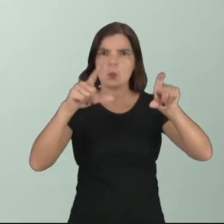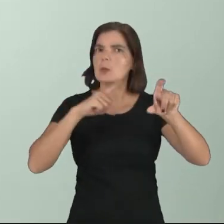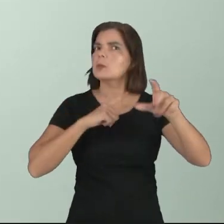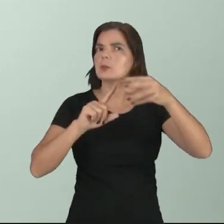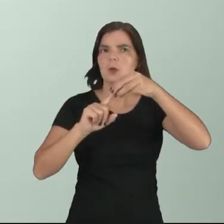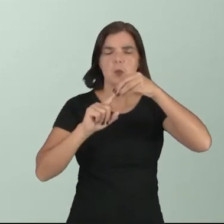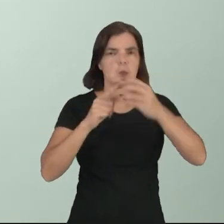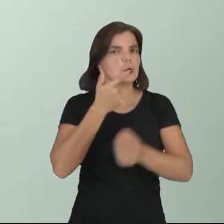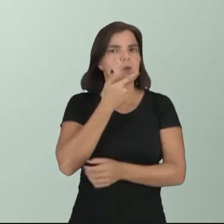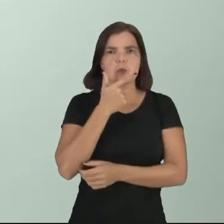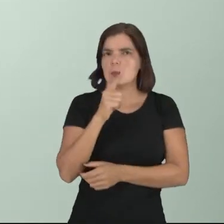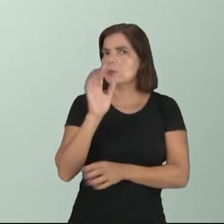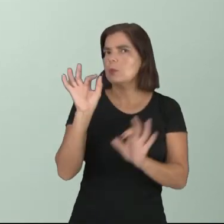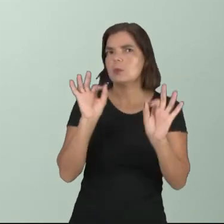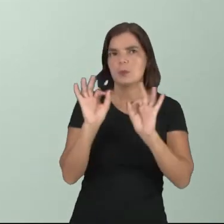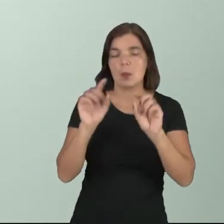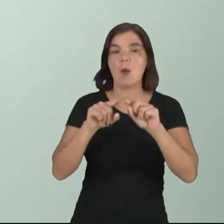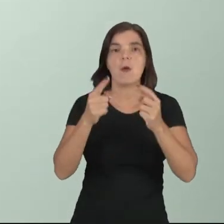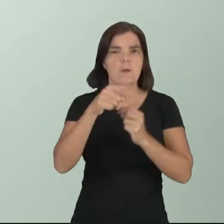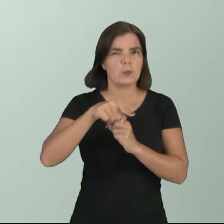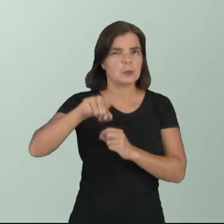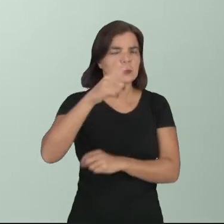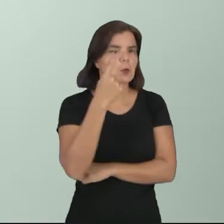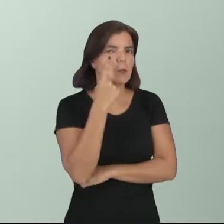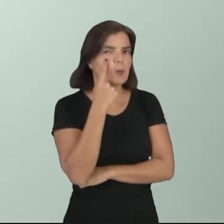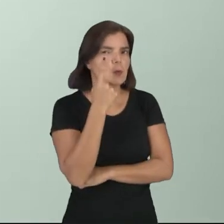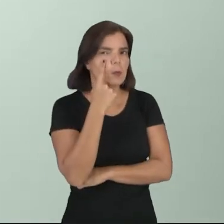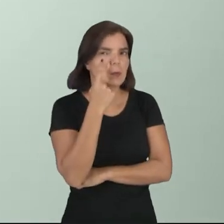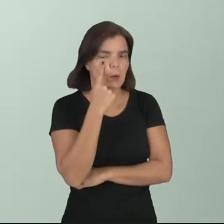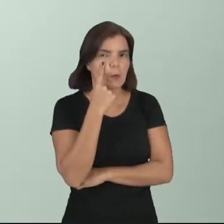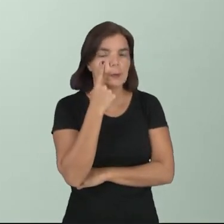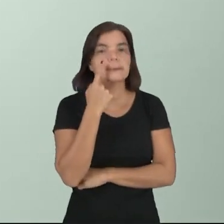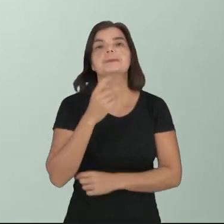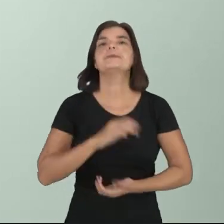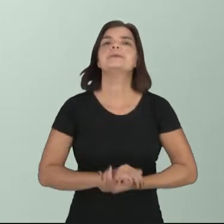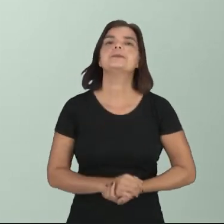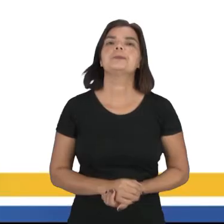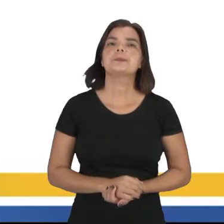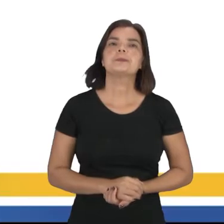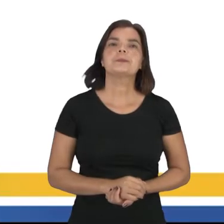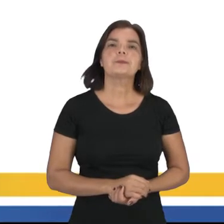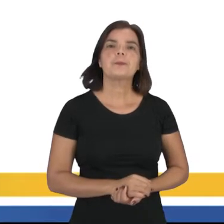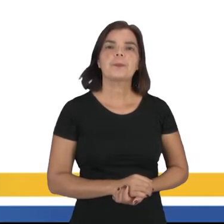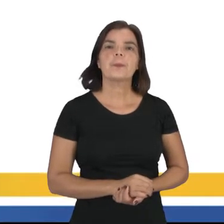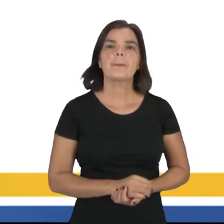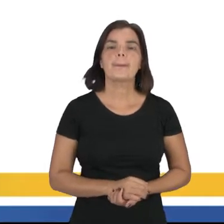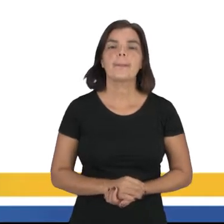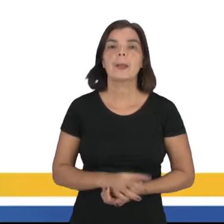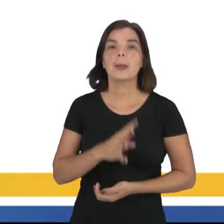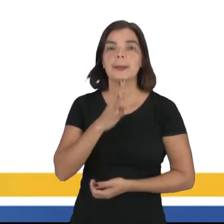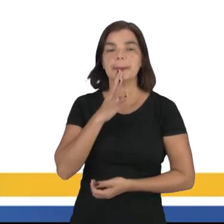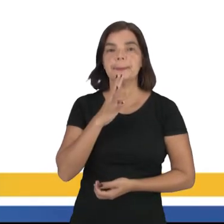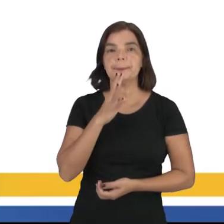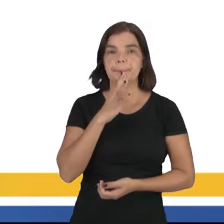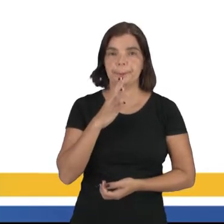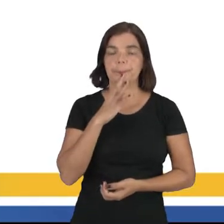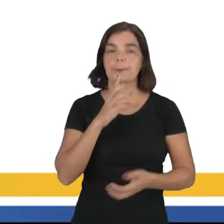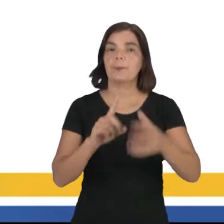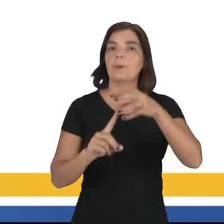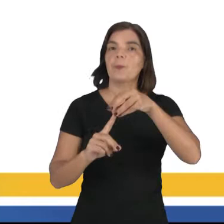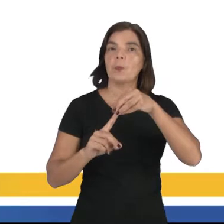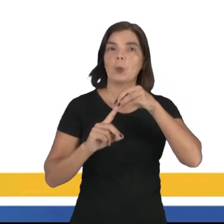com o objetivo de divertir o leitor. É você que tem que observar isso. Vamos lá. Vamos reconhecer